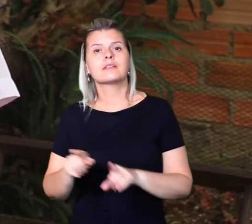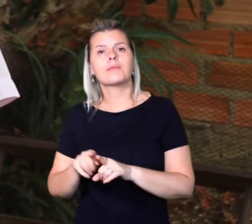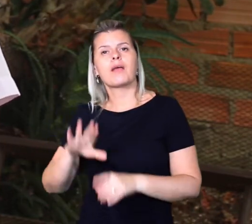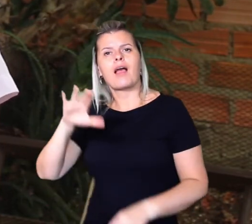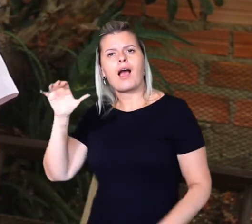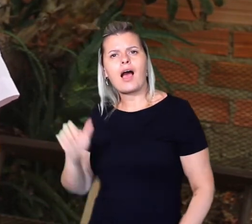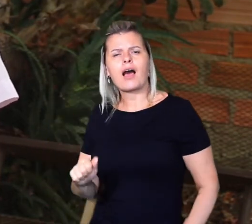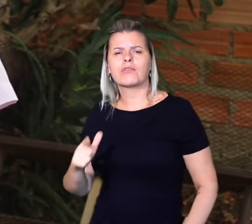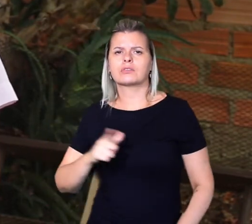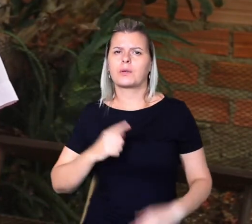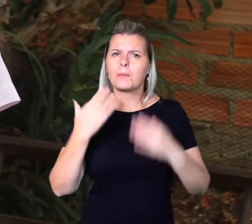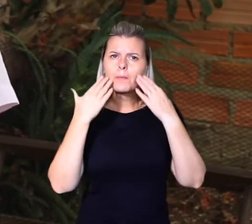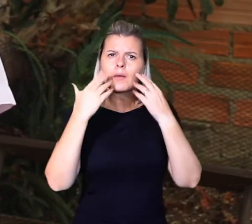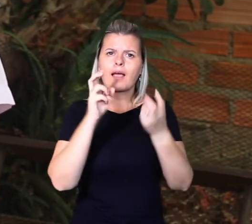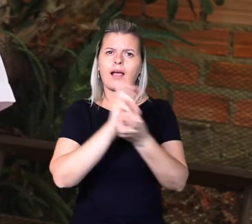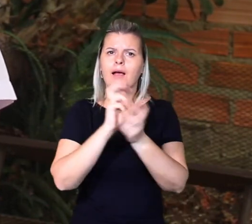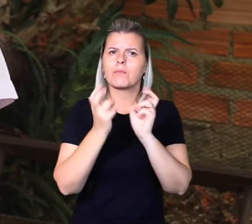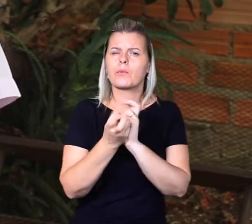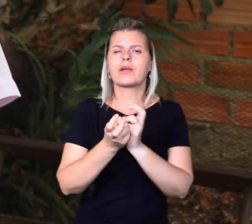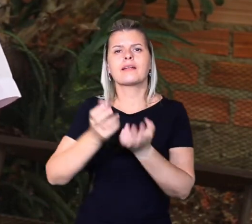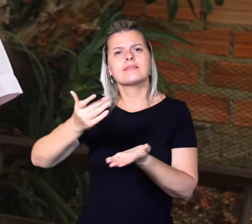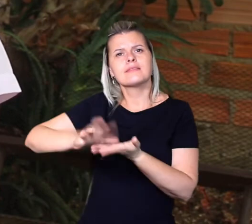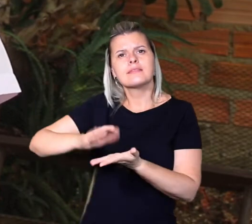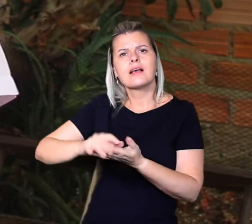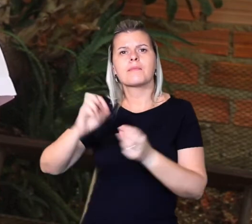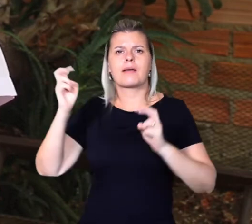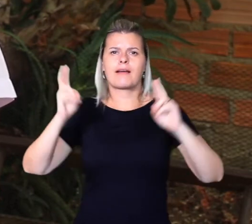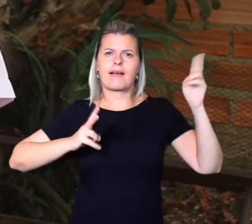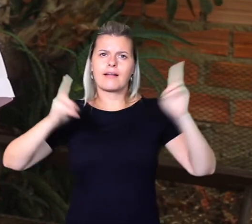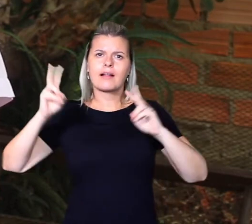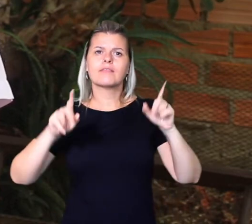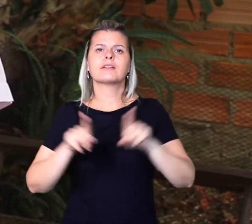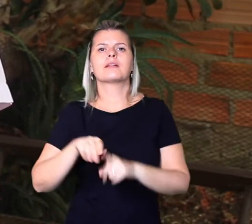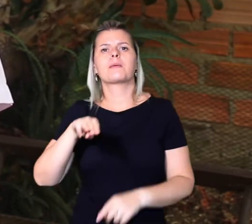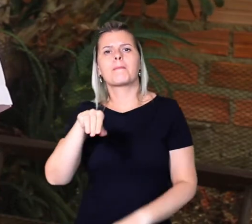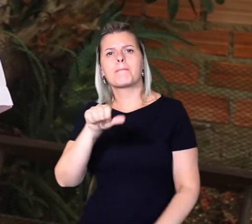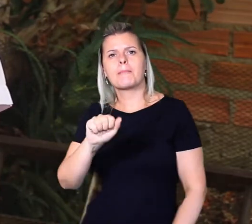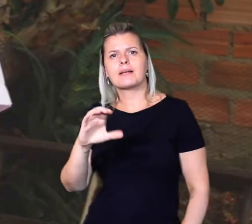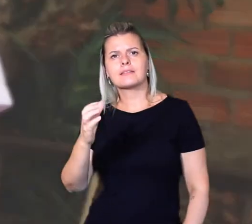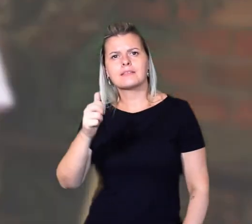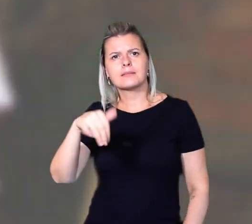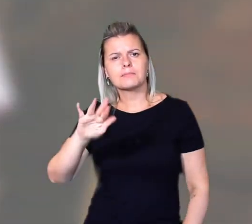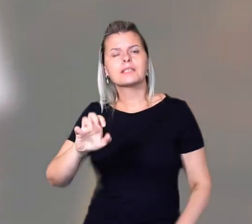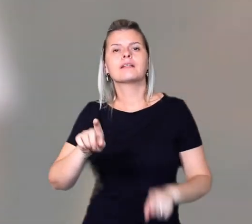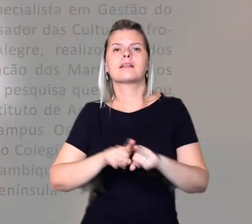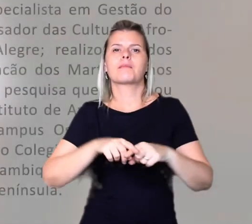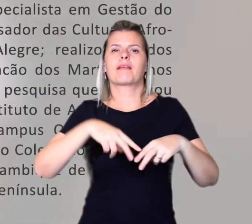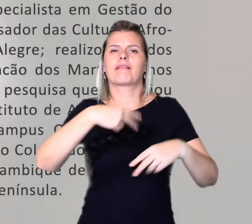capoeira, no samba, no carnaval, no maçambique e nos terreiros religiosos.